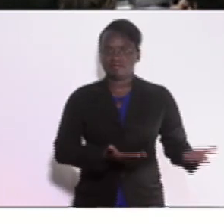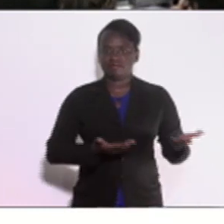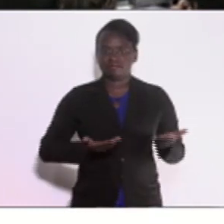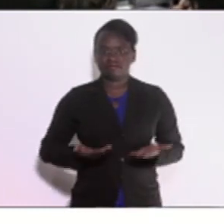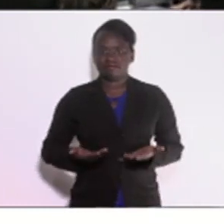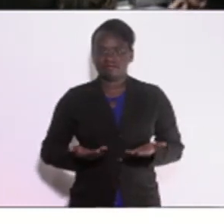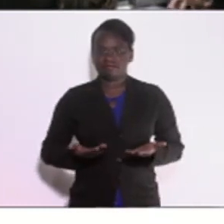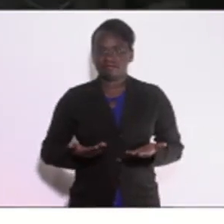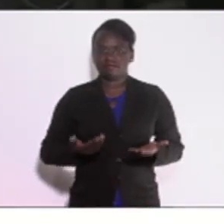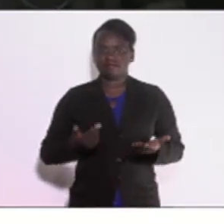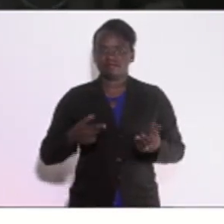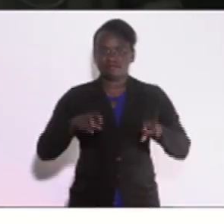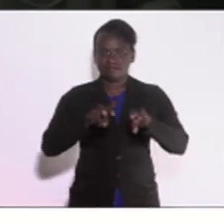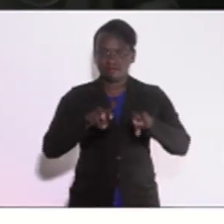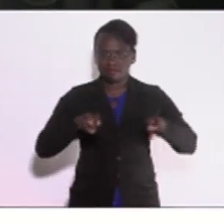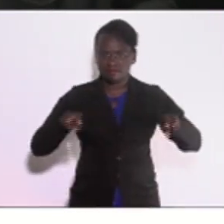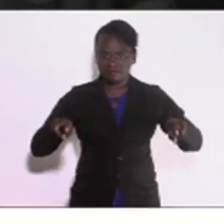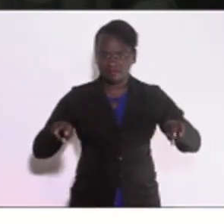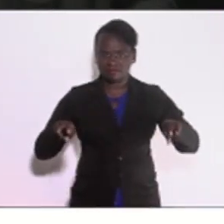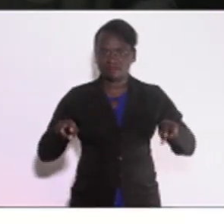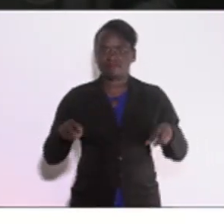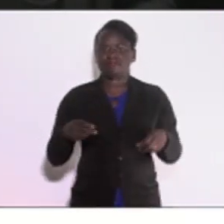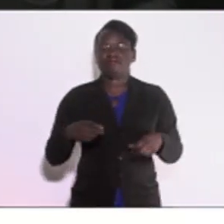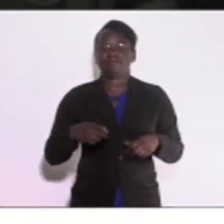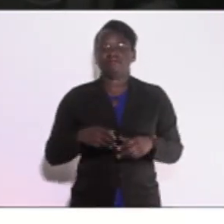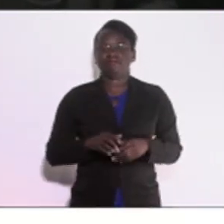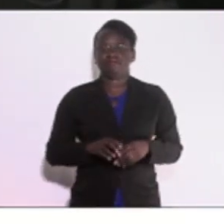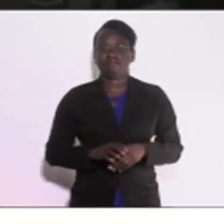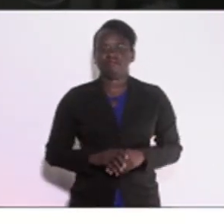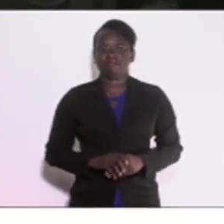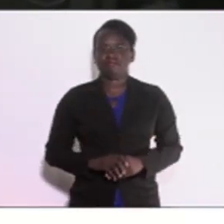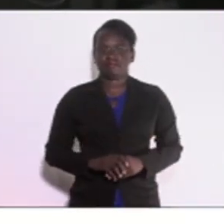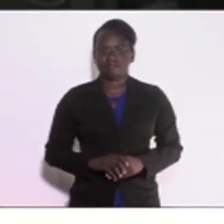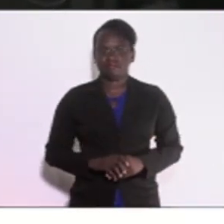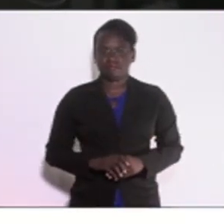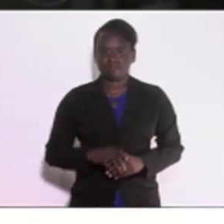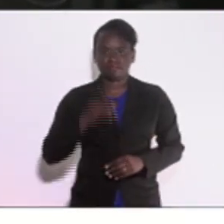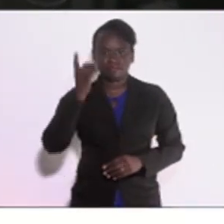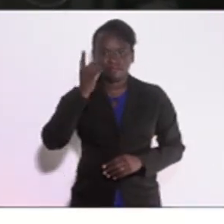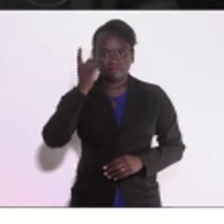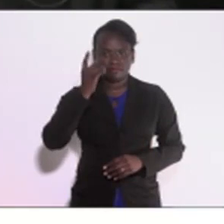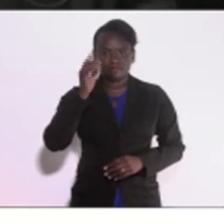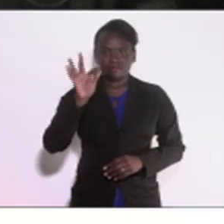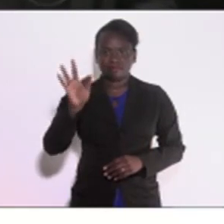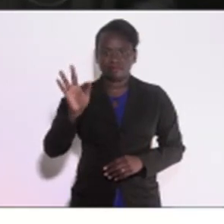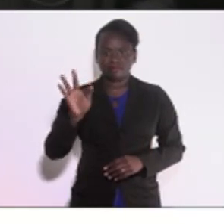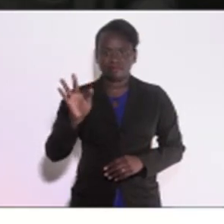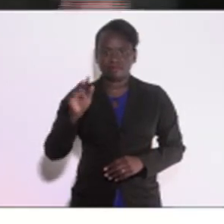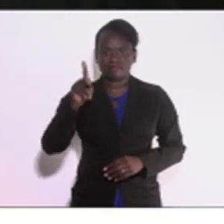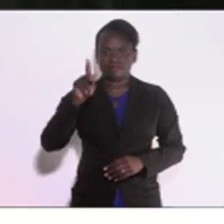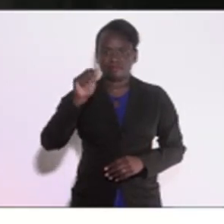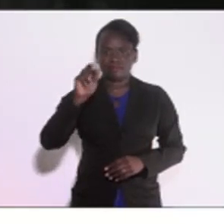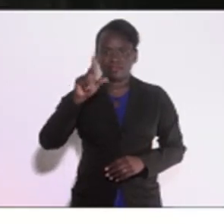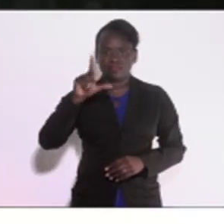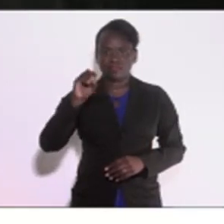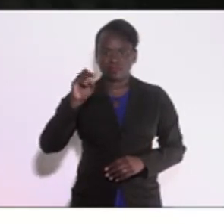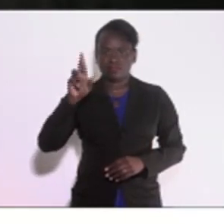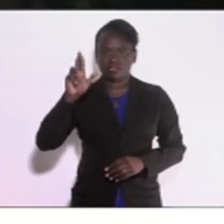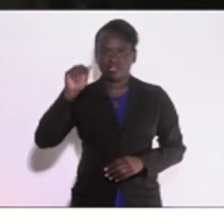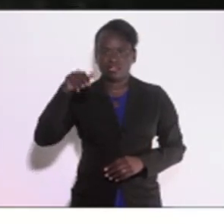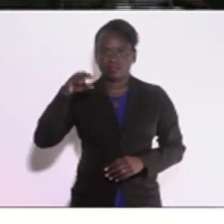Convido para compor esta mesa de honra o nosso deputado federal Paulo Ramos,